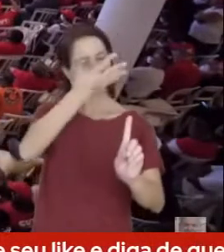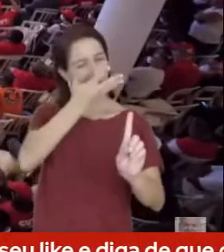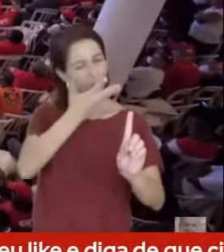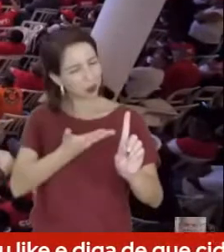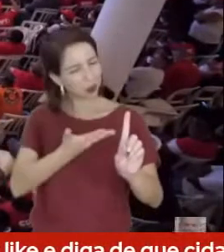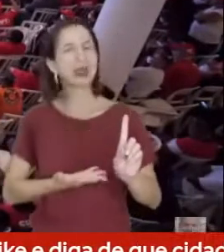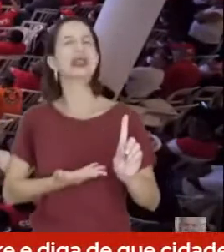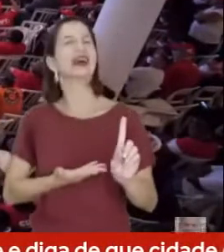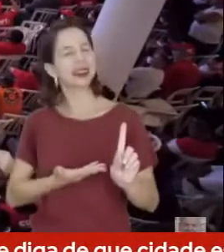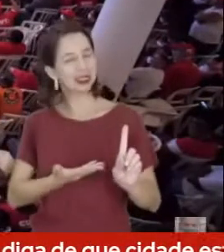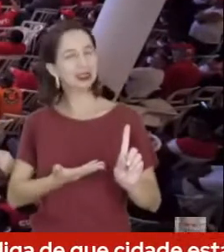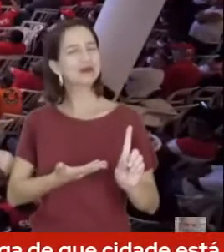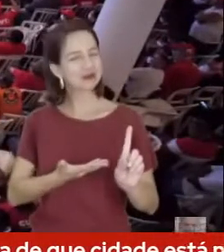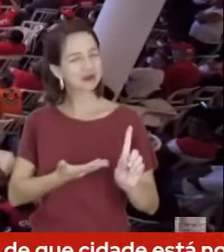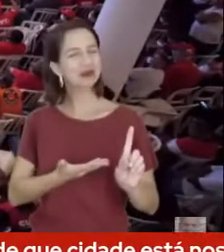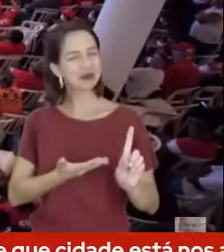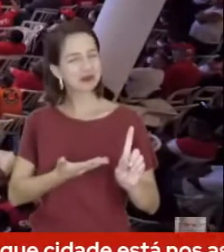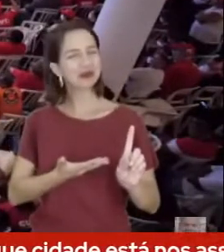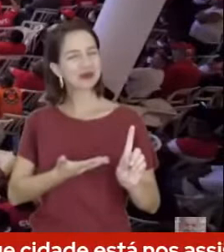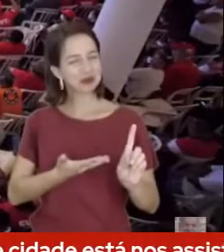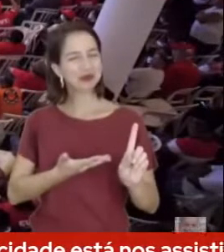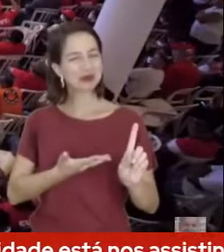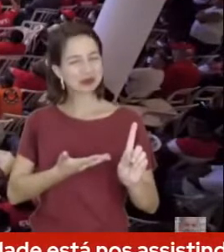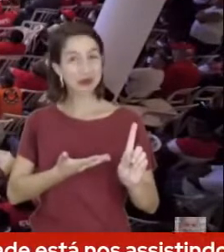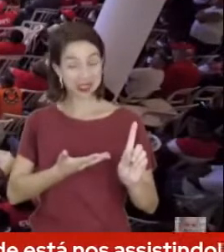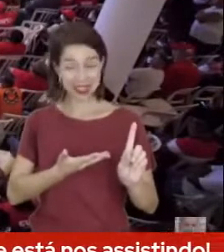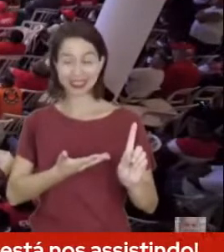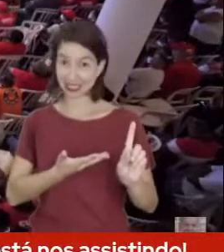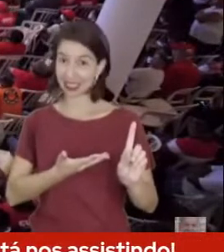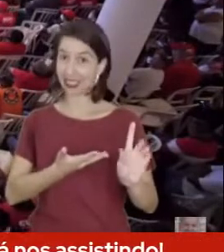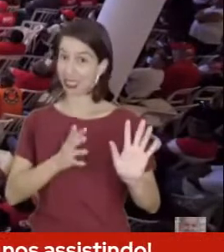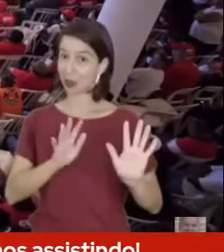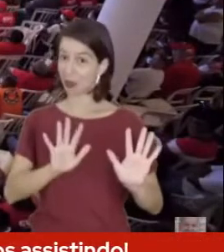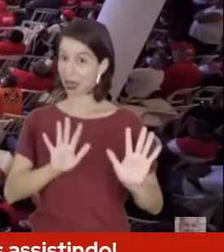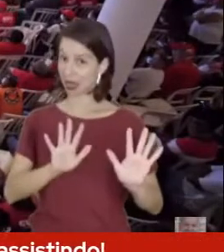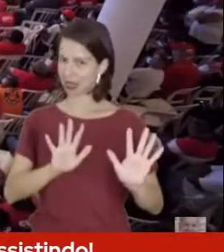e para que essa homenagem tenha sentido,